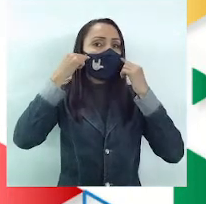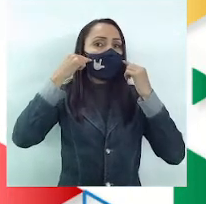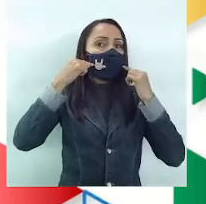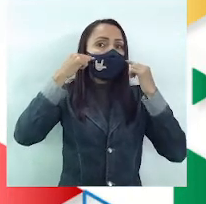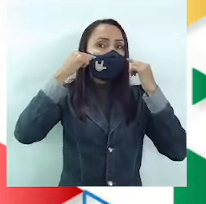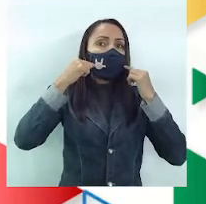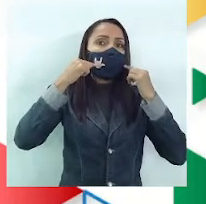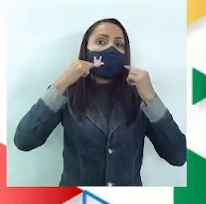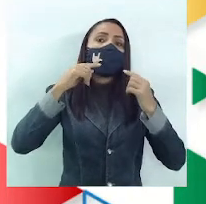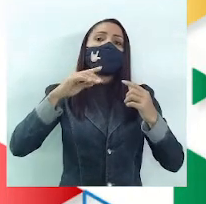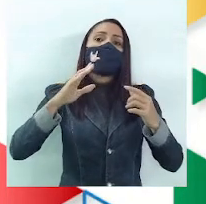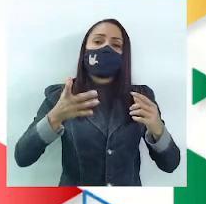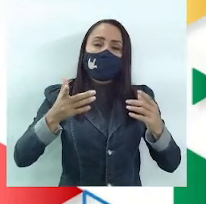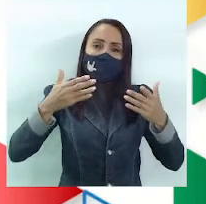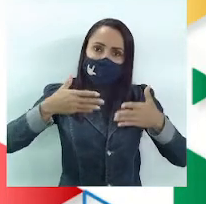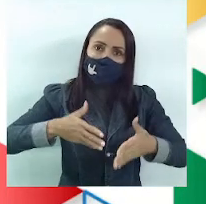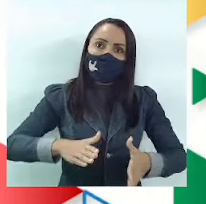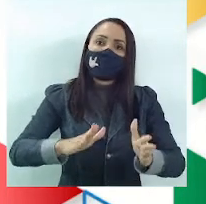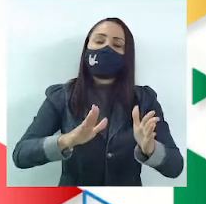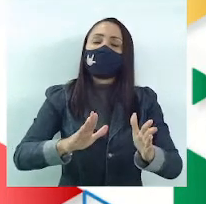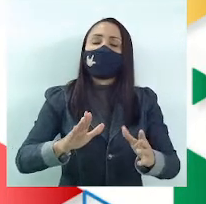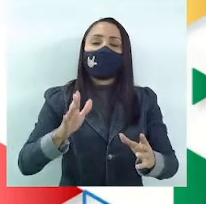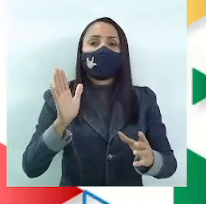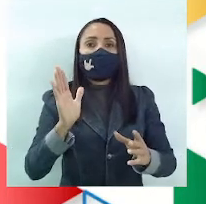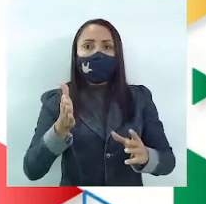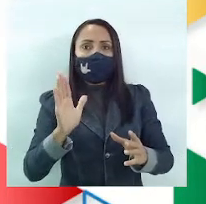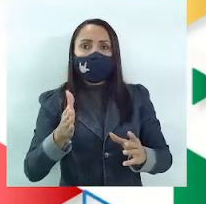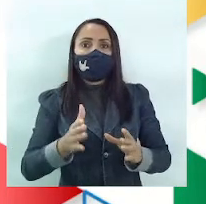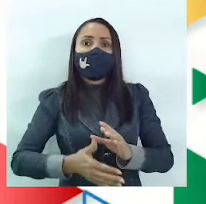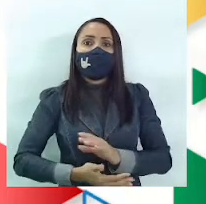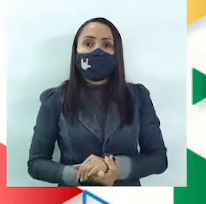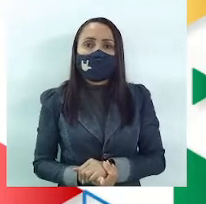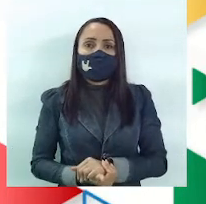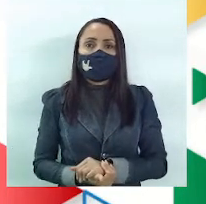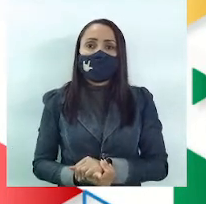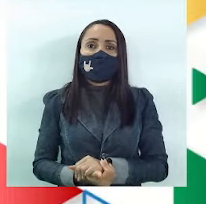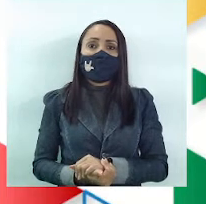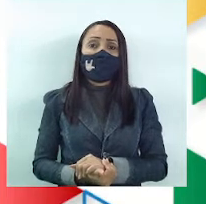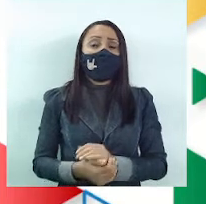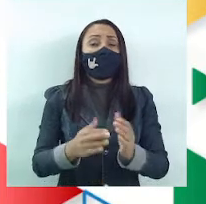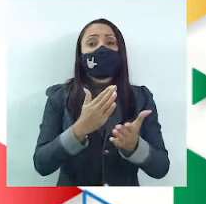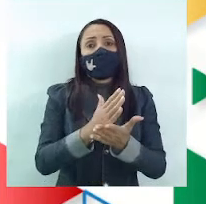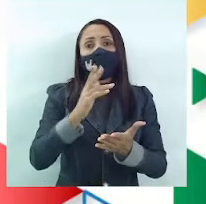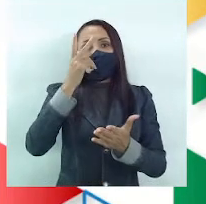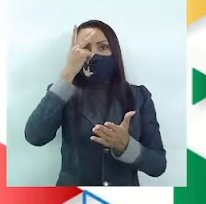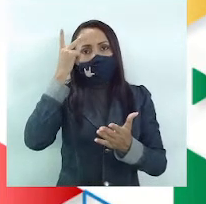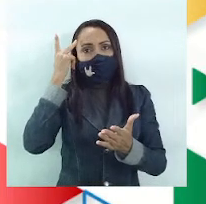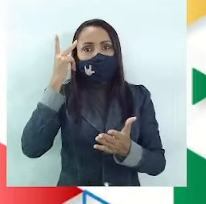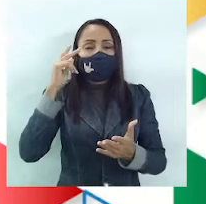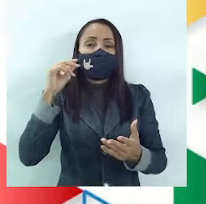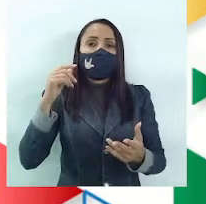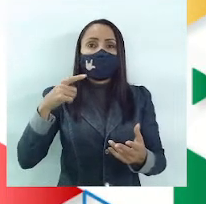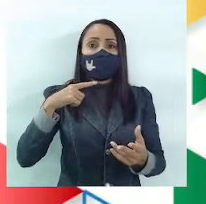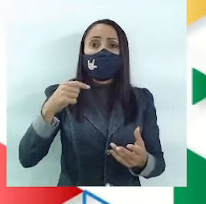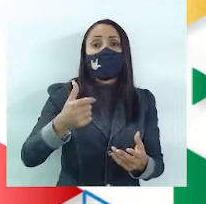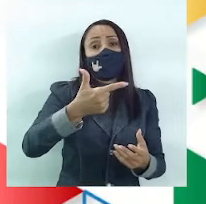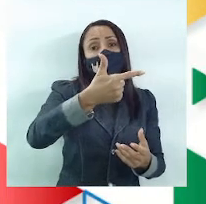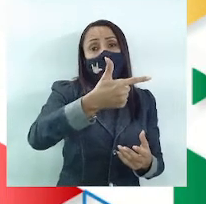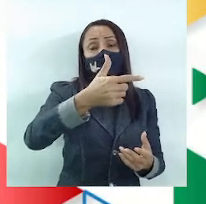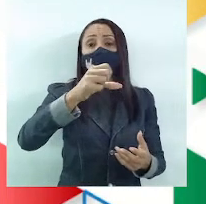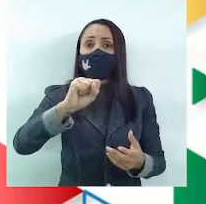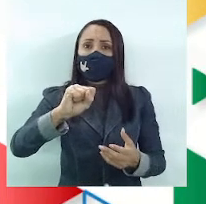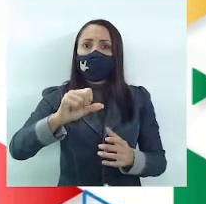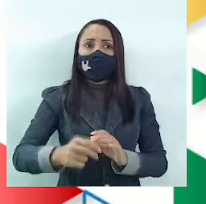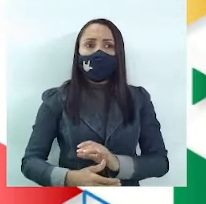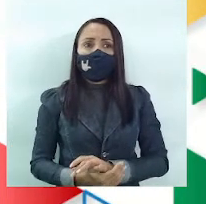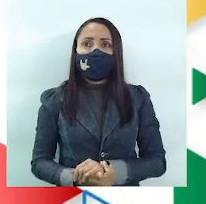pessoas já nascem já sem esse dente ciso, ou seja, sem 4 dentes. Então algumas pessoas já só têm 28. Interessante que